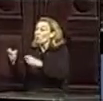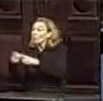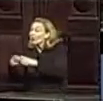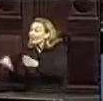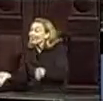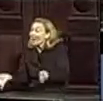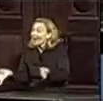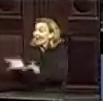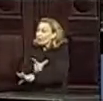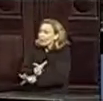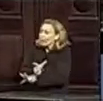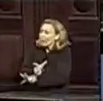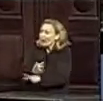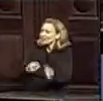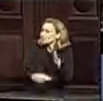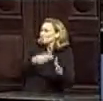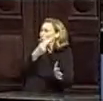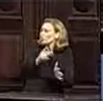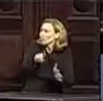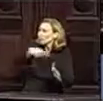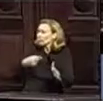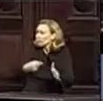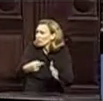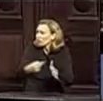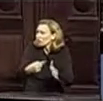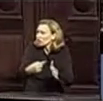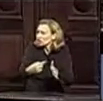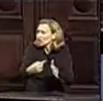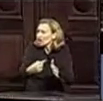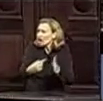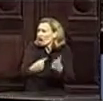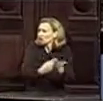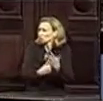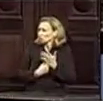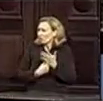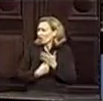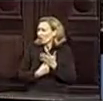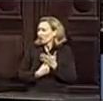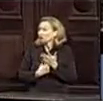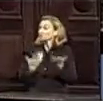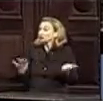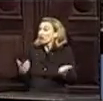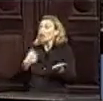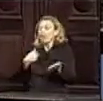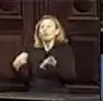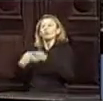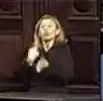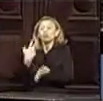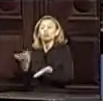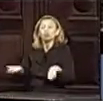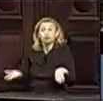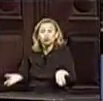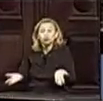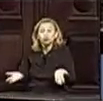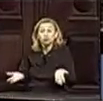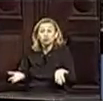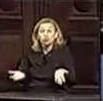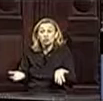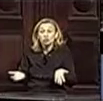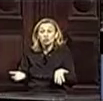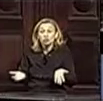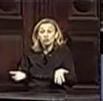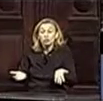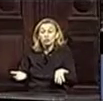a percorrer o hospital. E aí foi verificando. Oftalmologia, não atende. Não tem mais o serviço